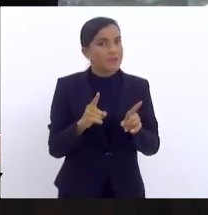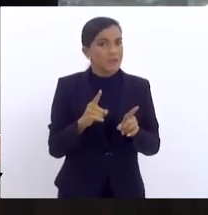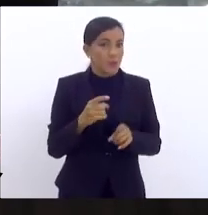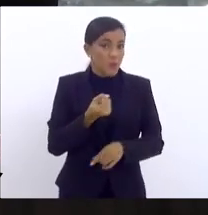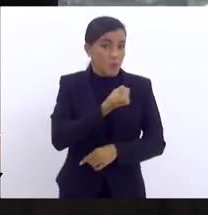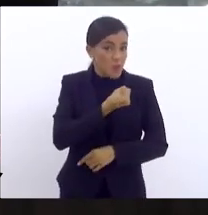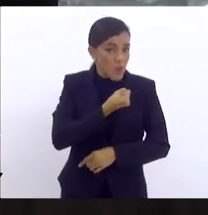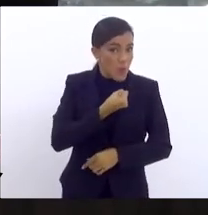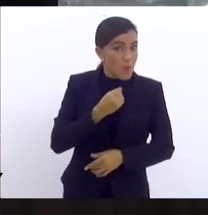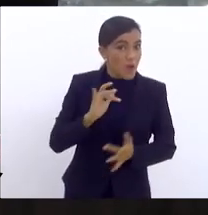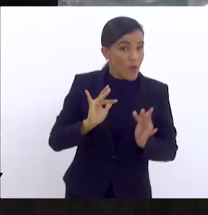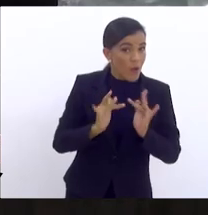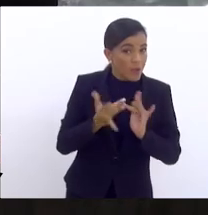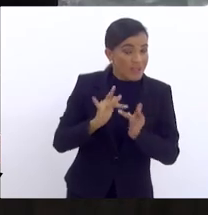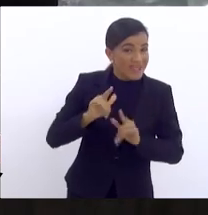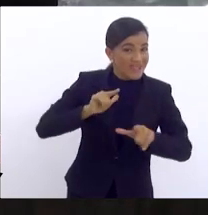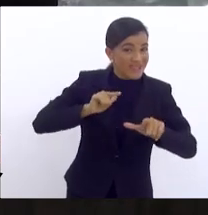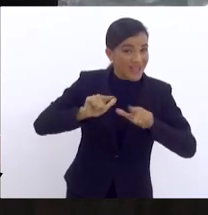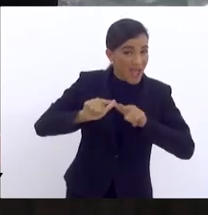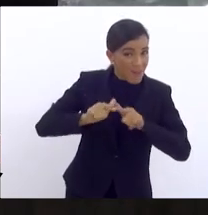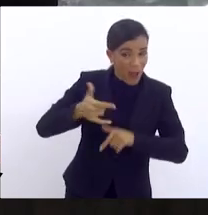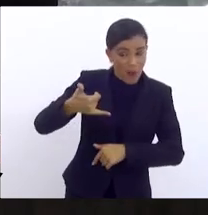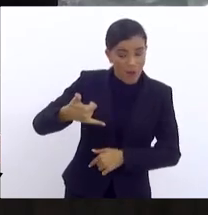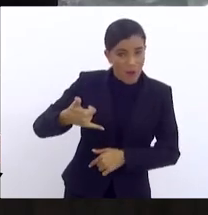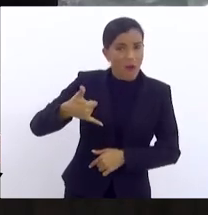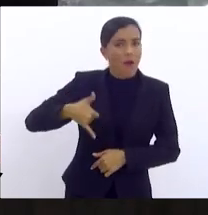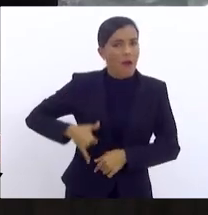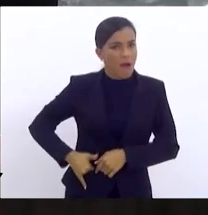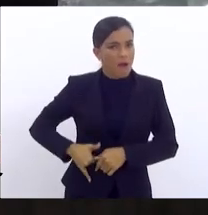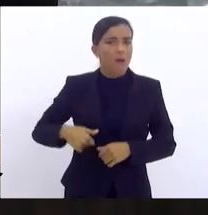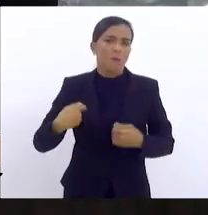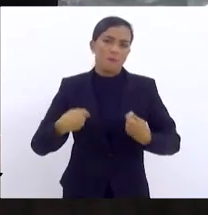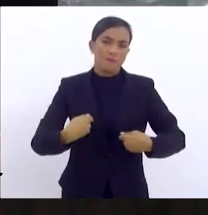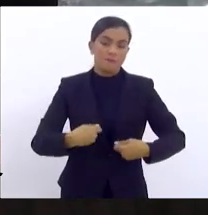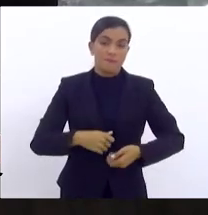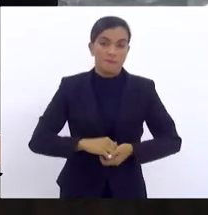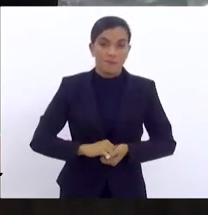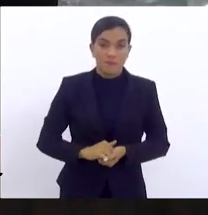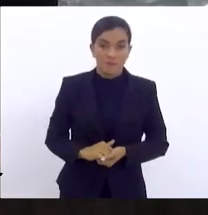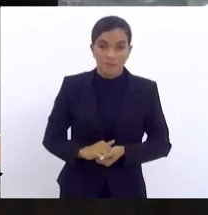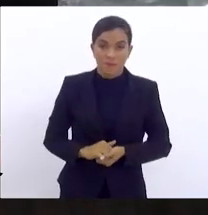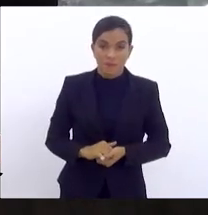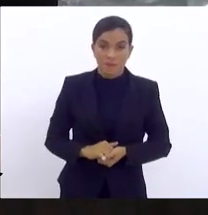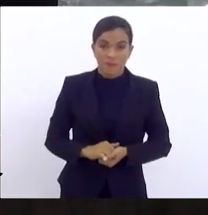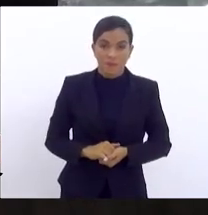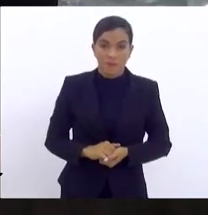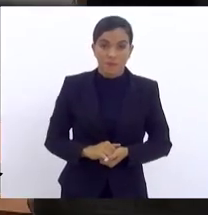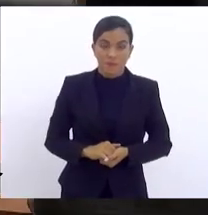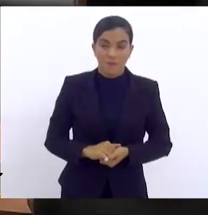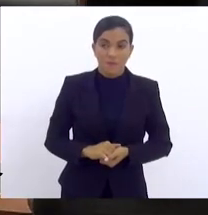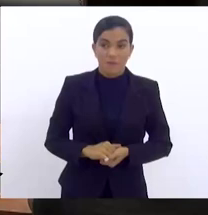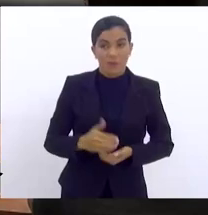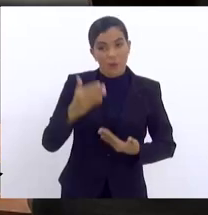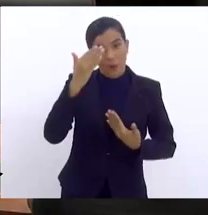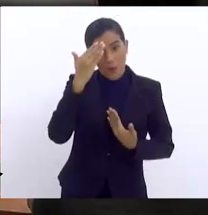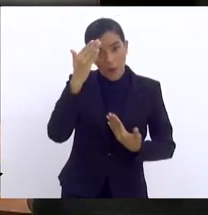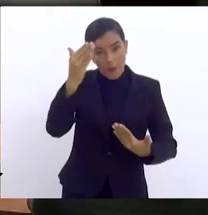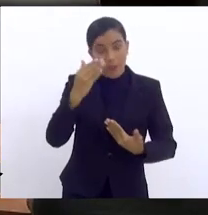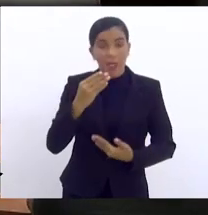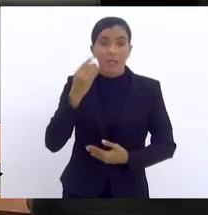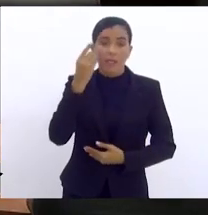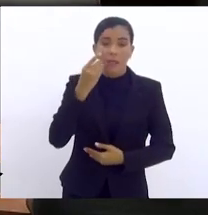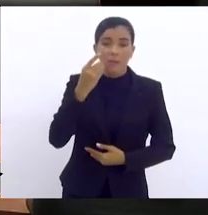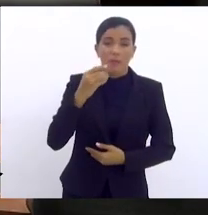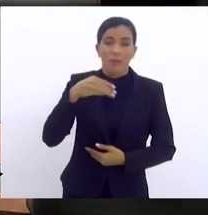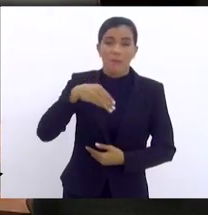nós precisamos é que o Senhor possa levar o comandante da Polícia Militar por gentileza Muito obrigado Deputado Marcelo